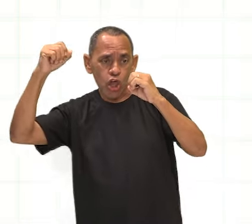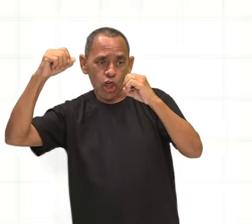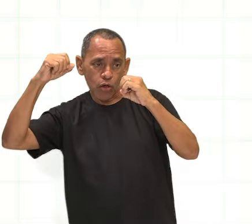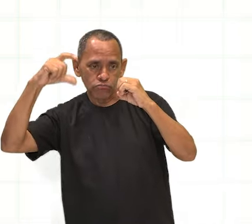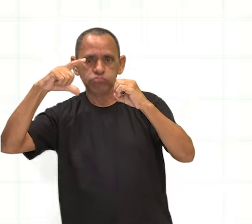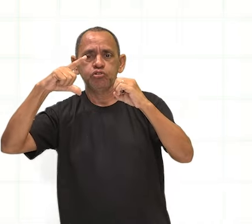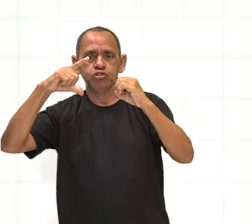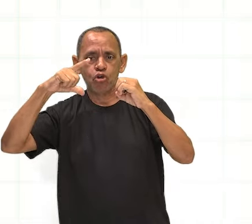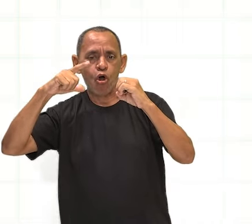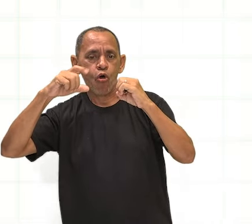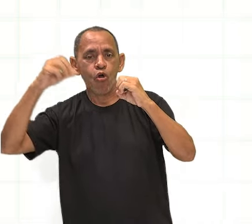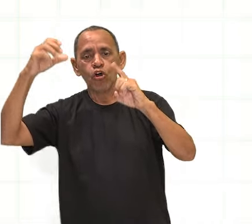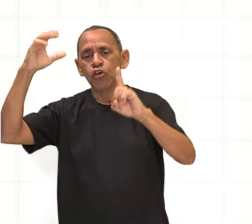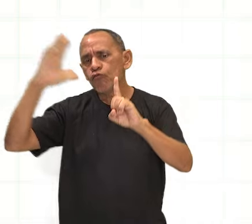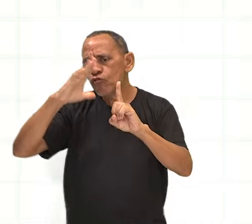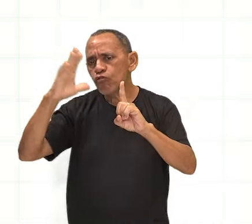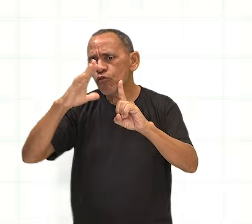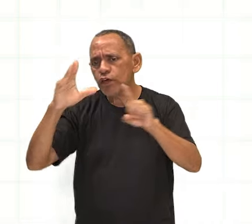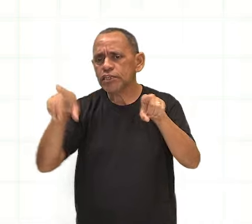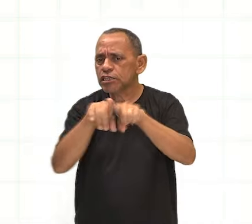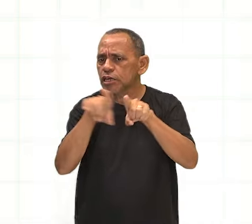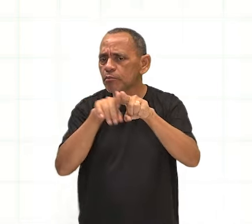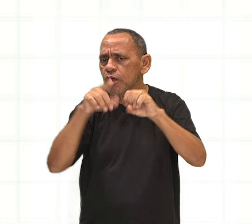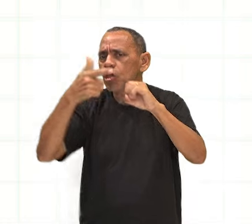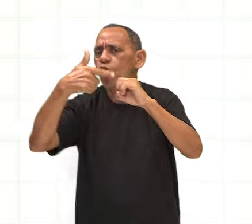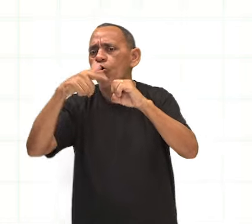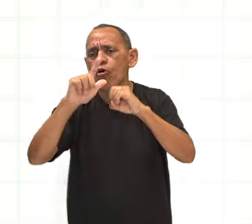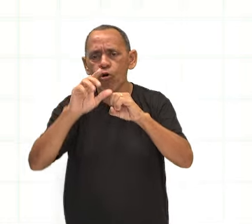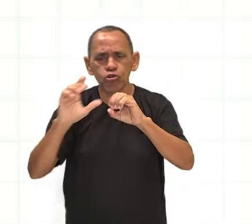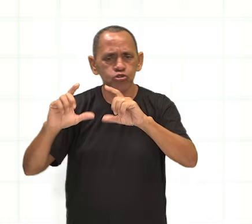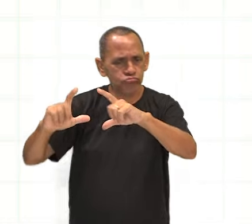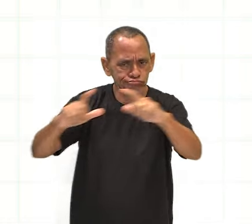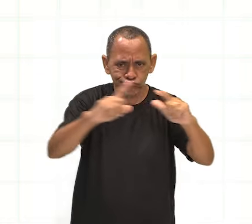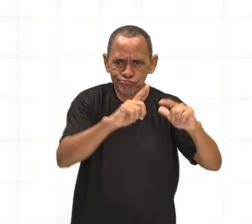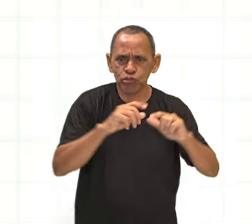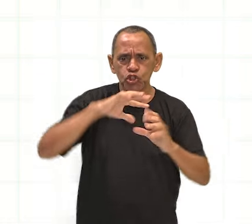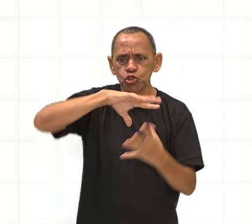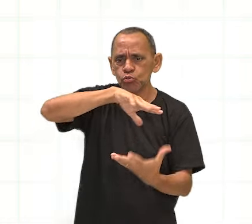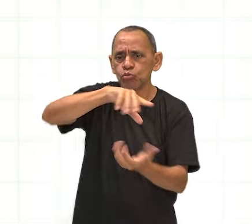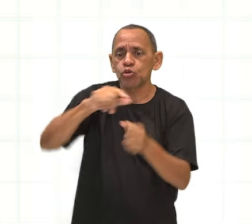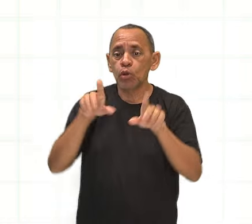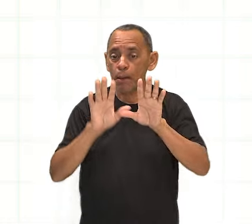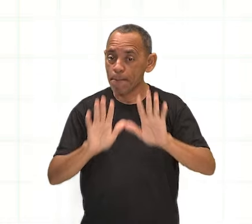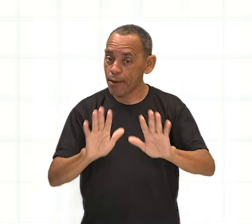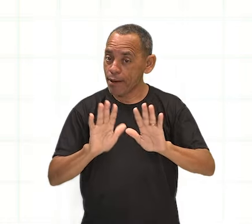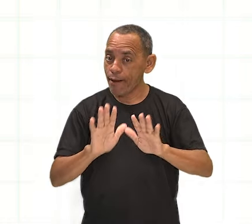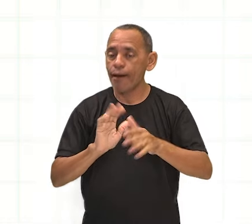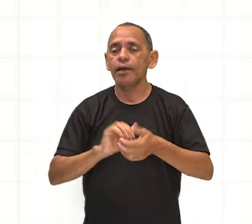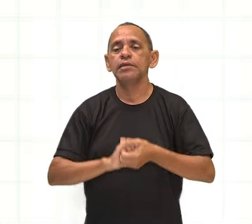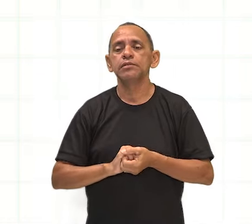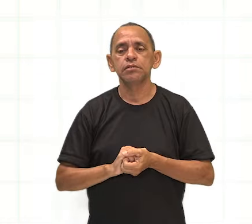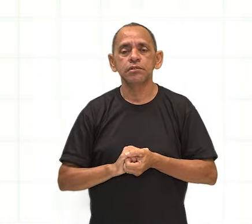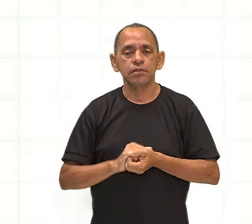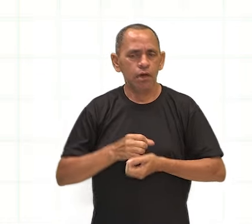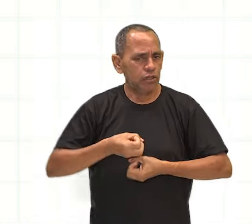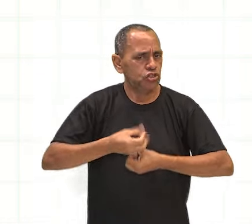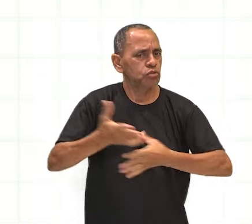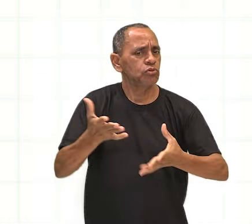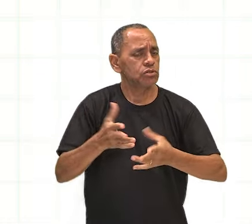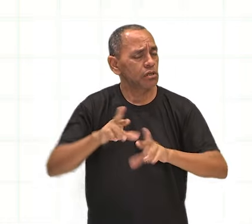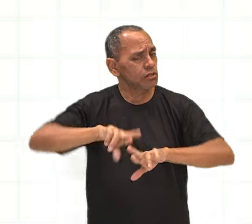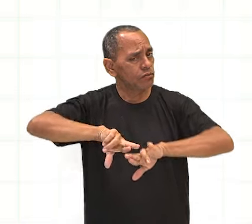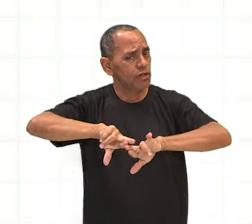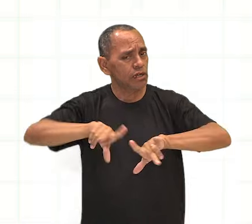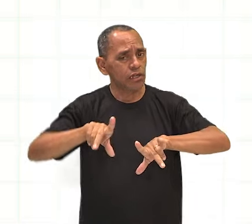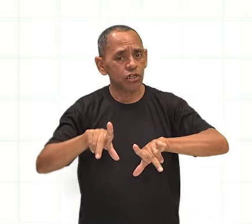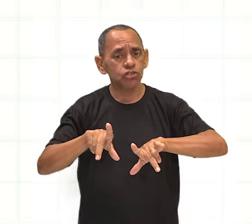uma maneira diferente do que atinge na linha equatorial, tá? Então essa distribuição aí vai ser